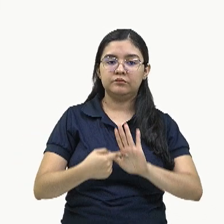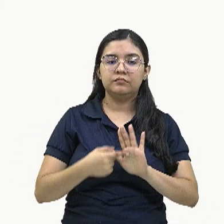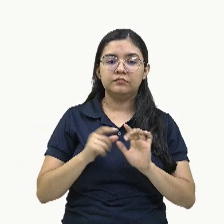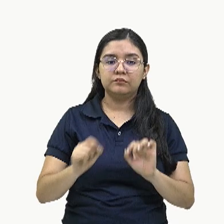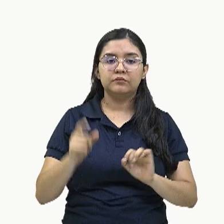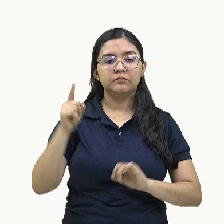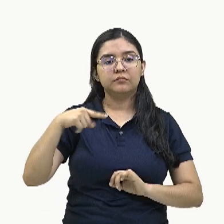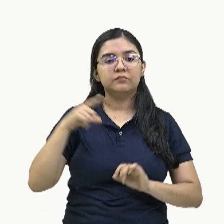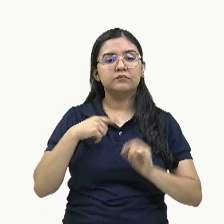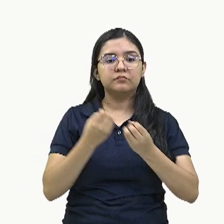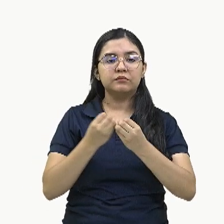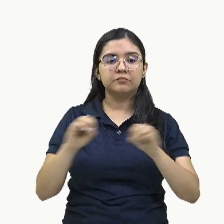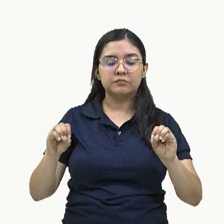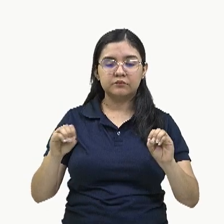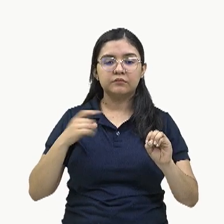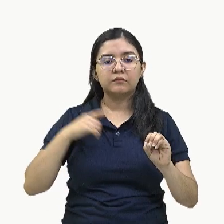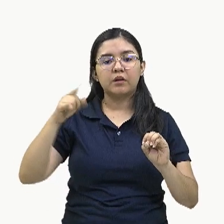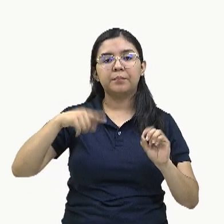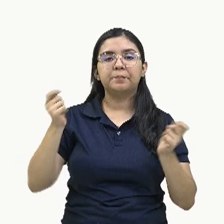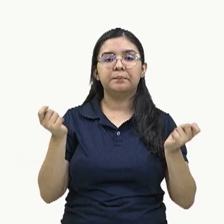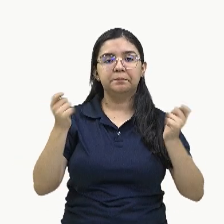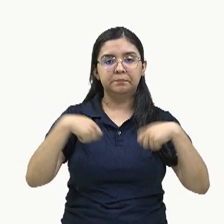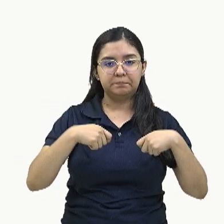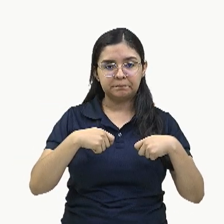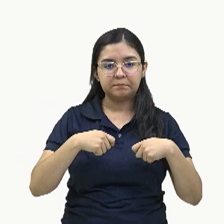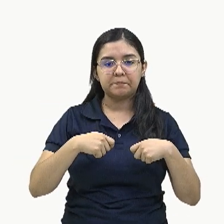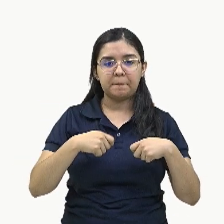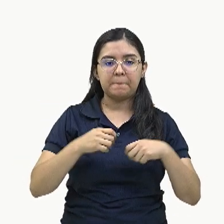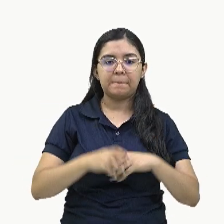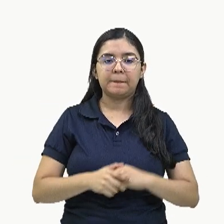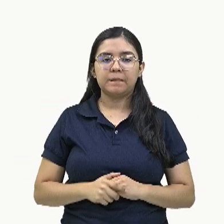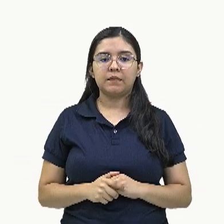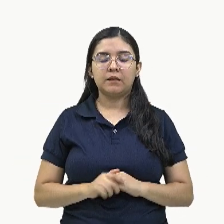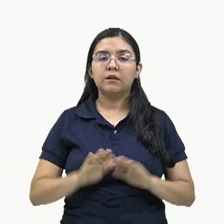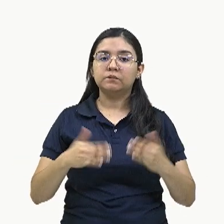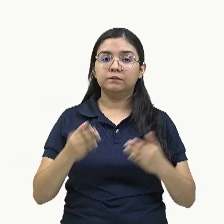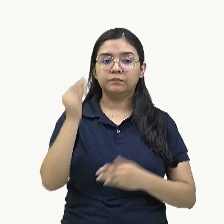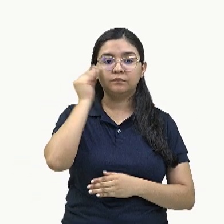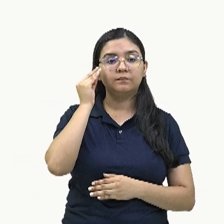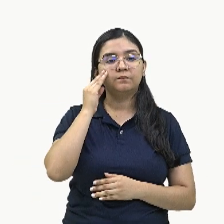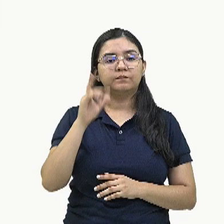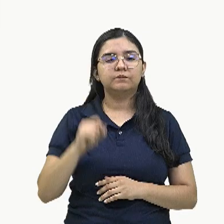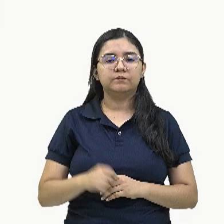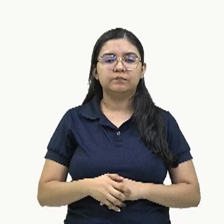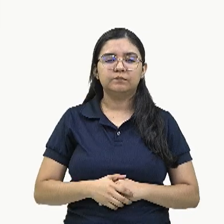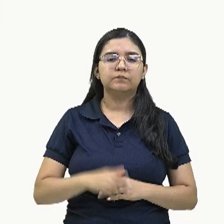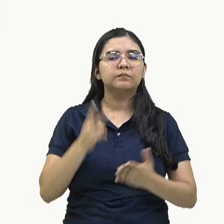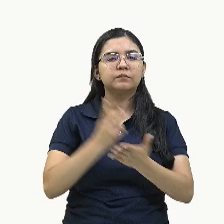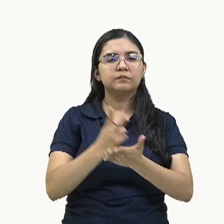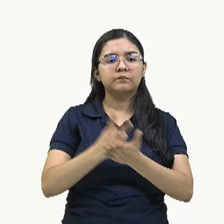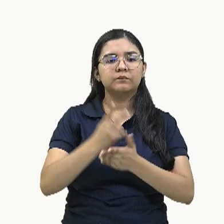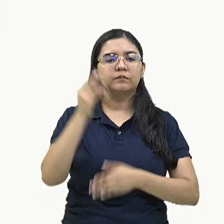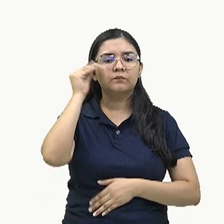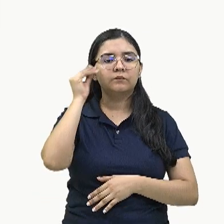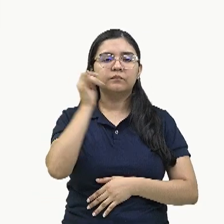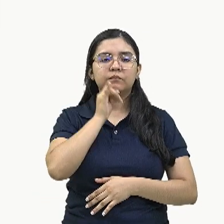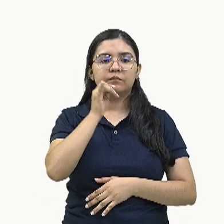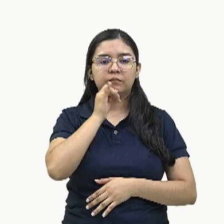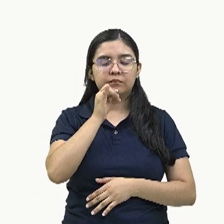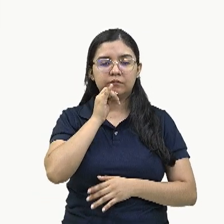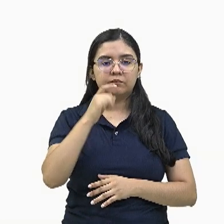que esta oração é uma possibilidade. Vamos ver mais um pouquinho sobre o modal can,